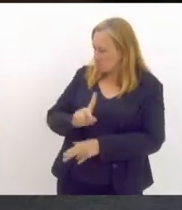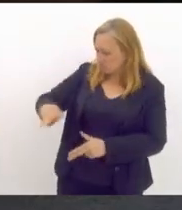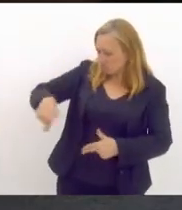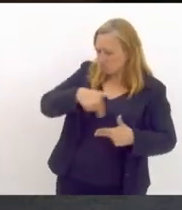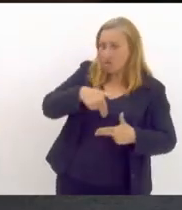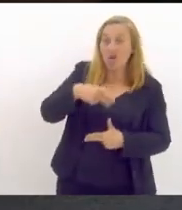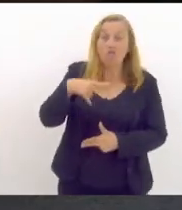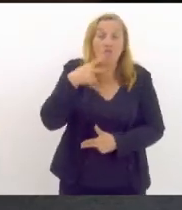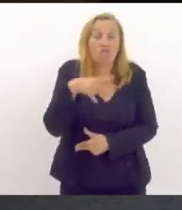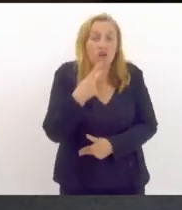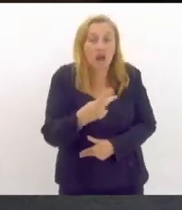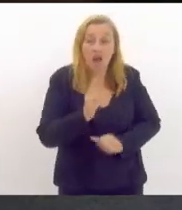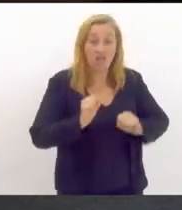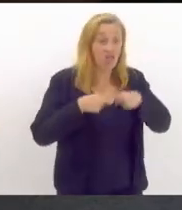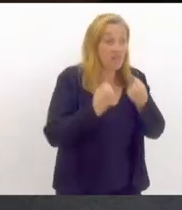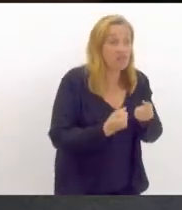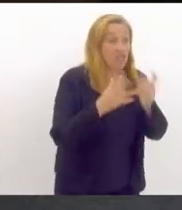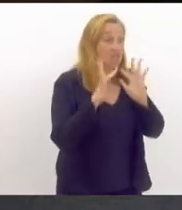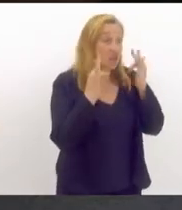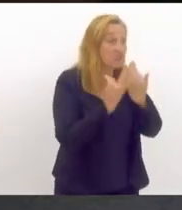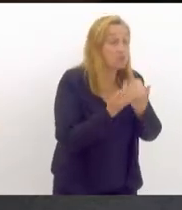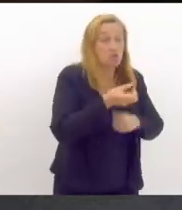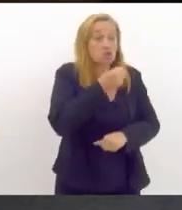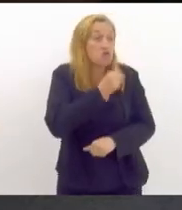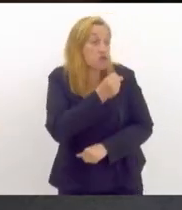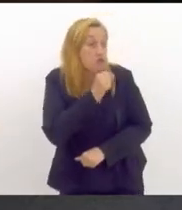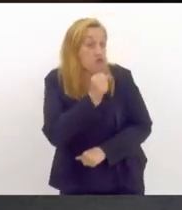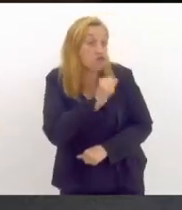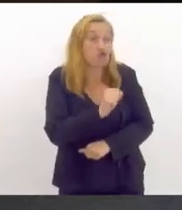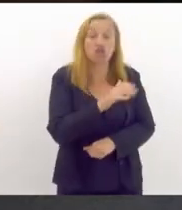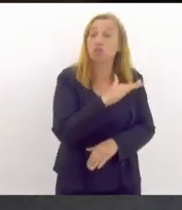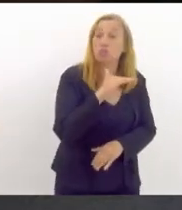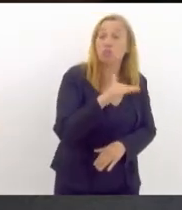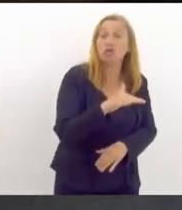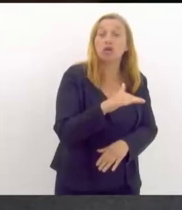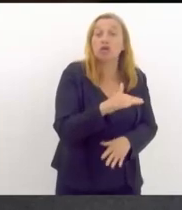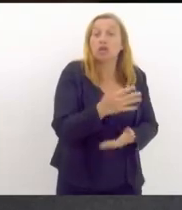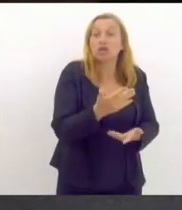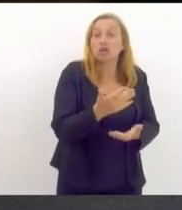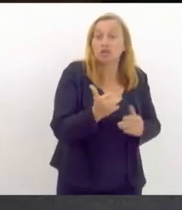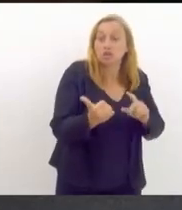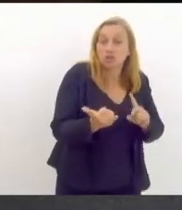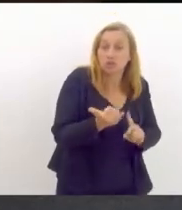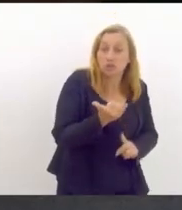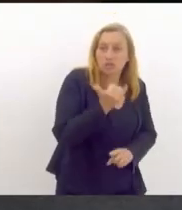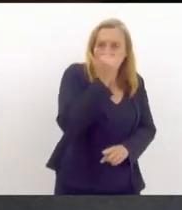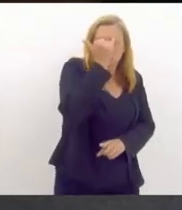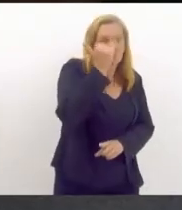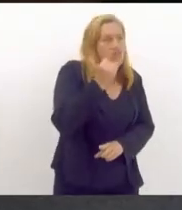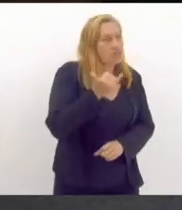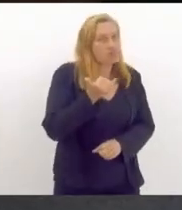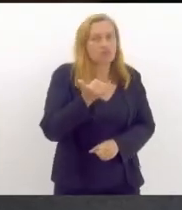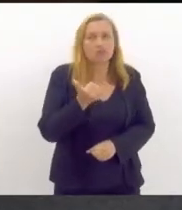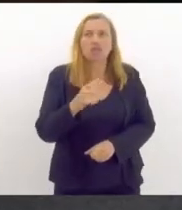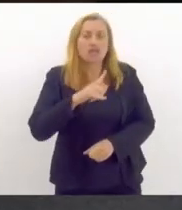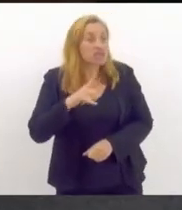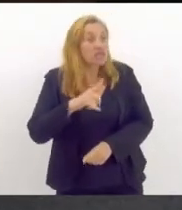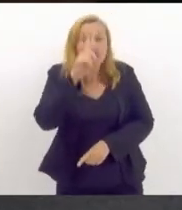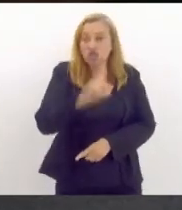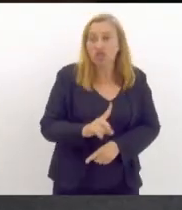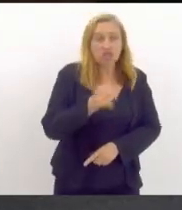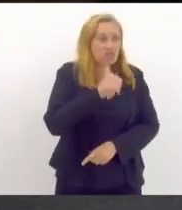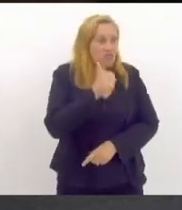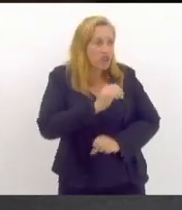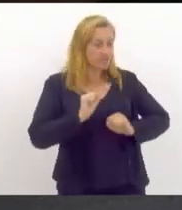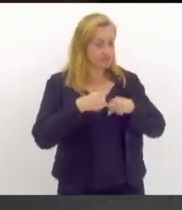falar em defesa da família do avô que foi brutalmente atropelado que tem os direitos das mulheres que se dizem defensores